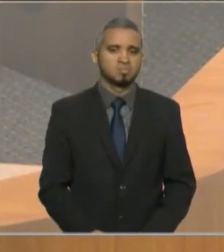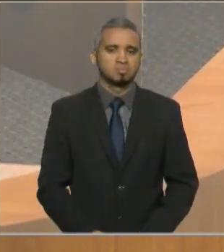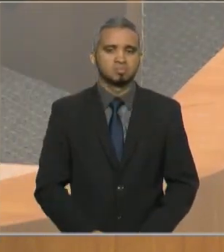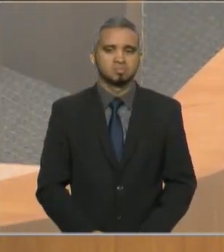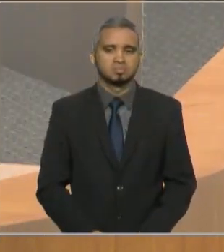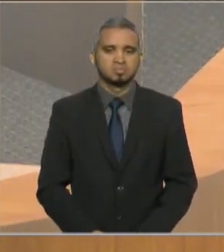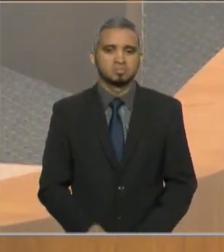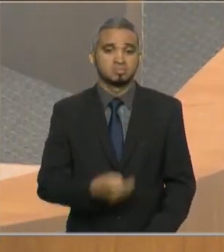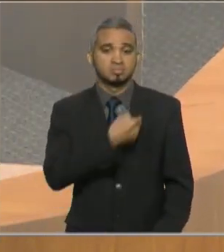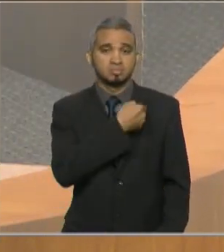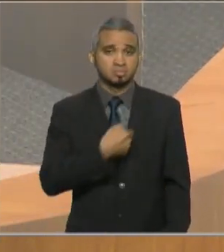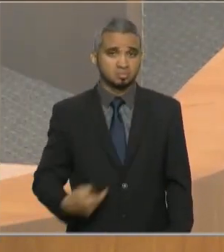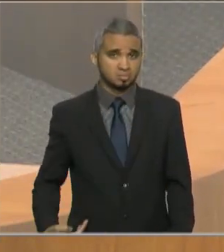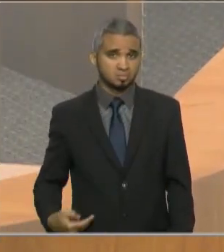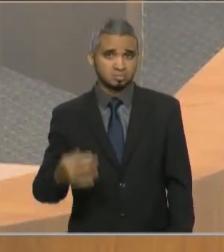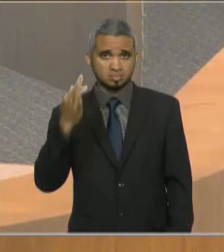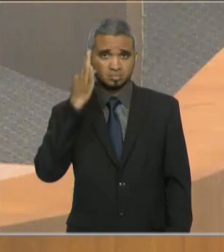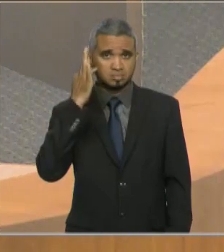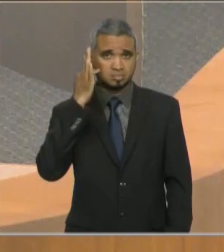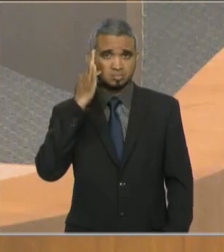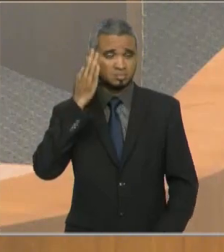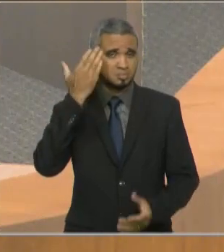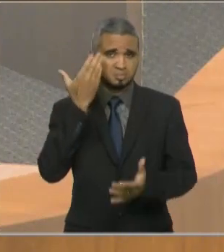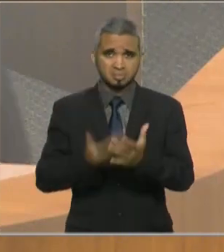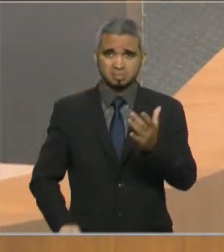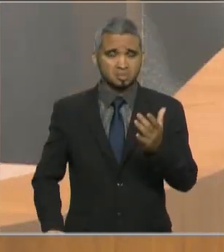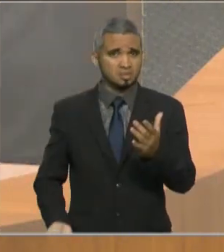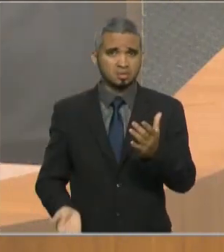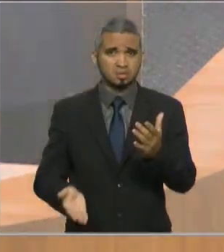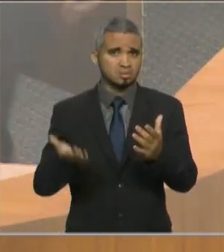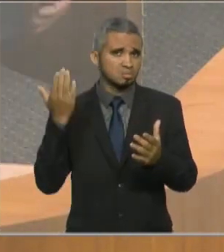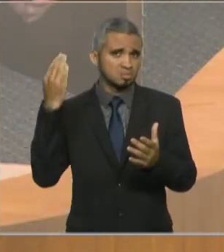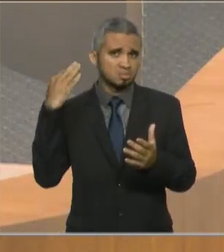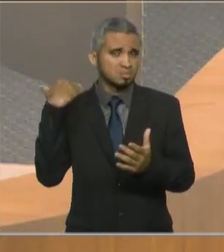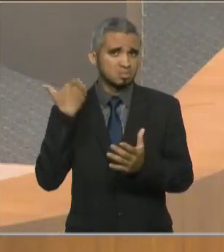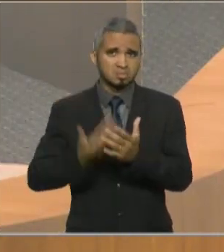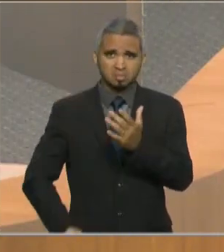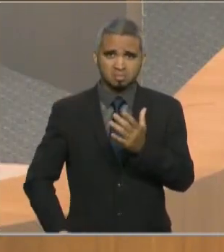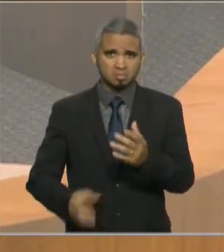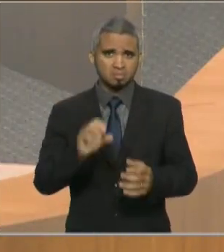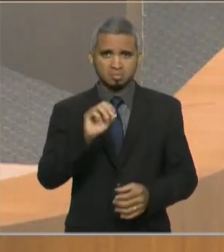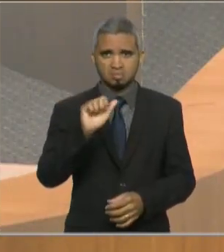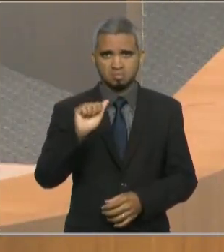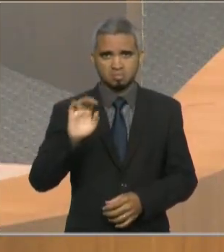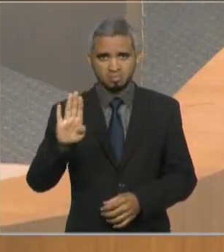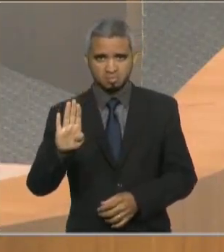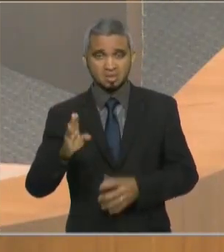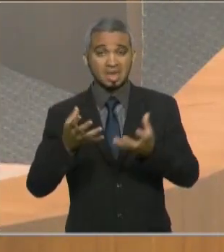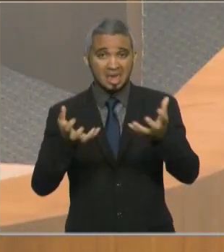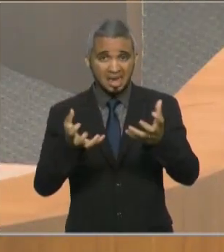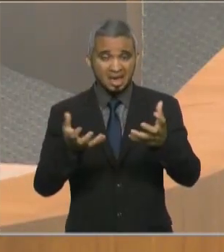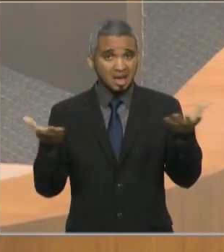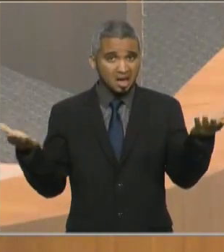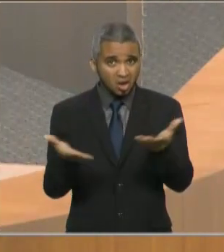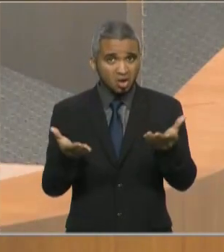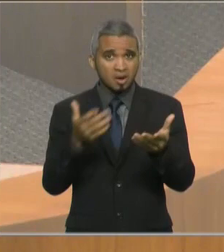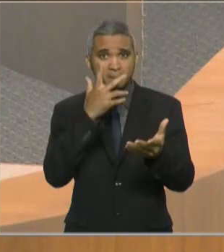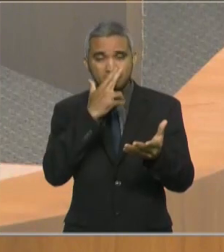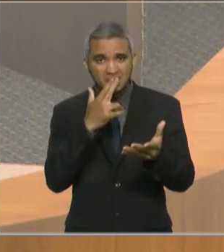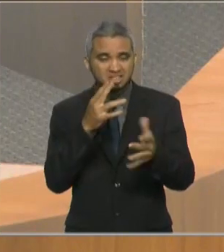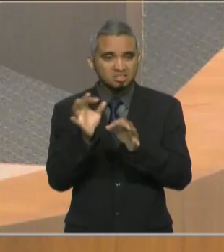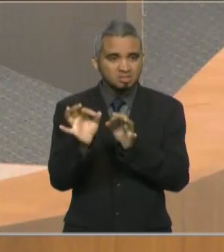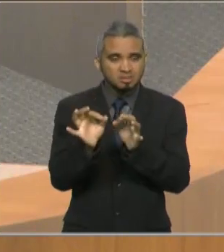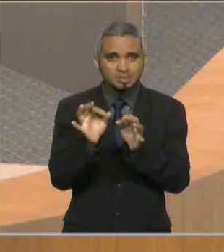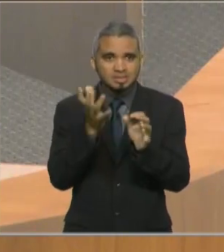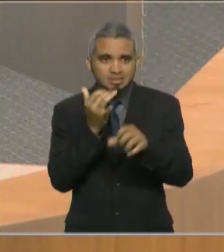O governador Flávio Dino perdeu o poder da OAB na última eleição, tenta de todas as formas colocar a mão na gestão na